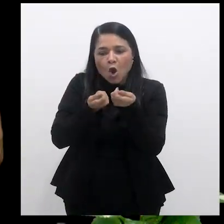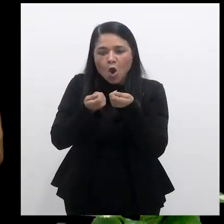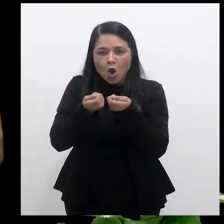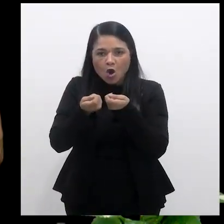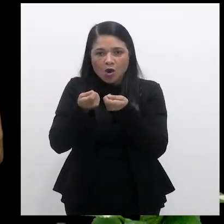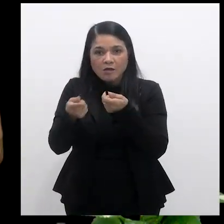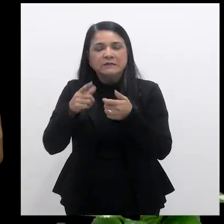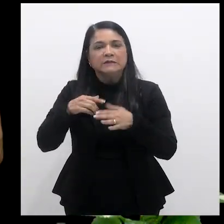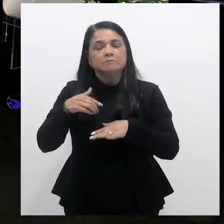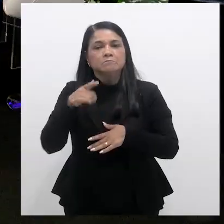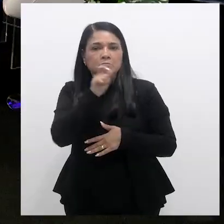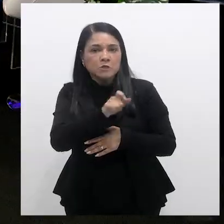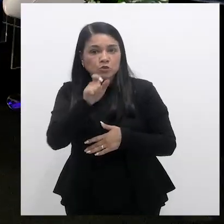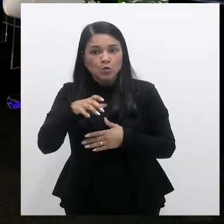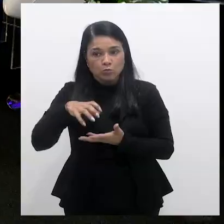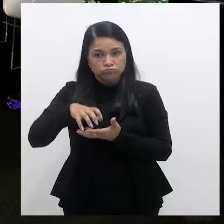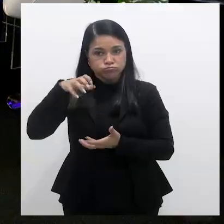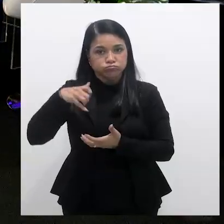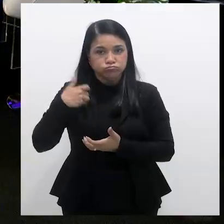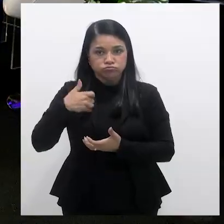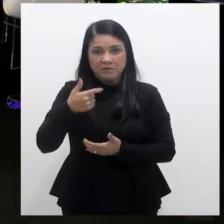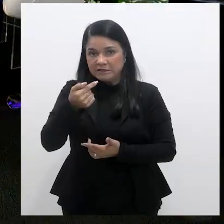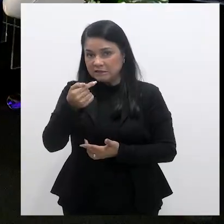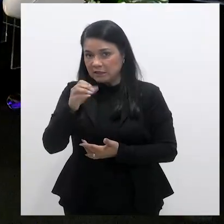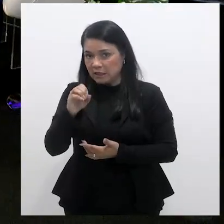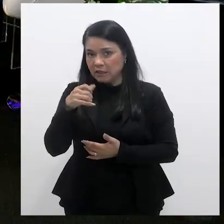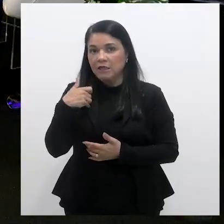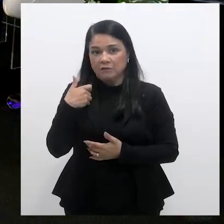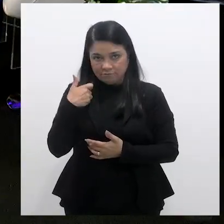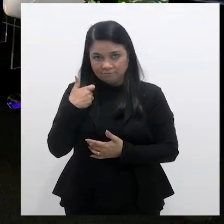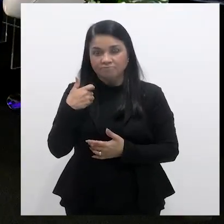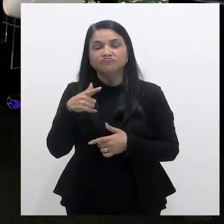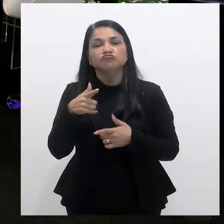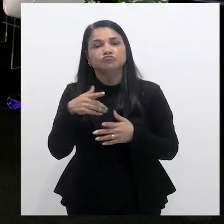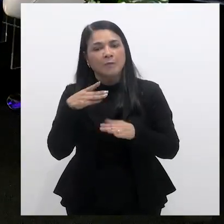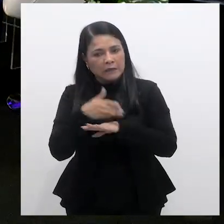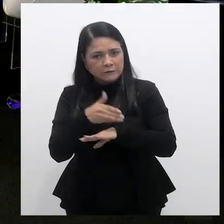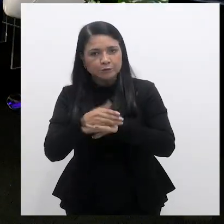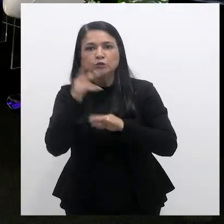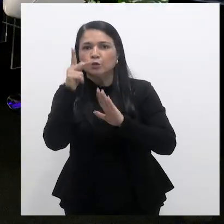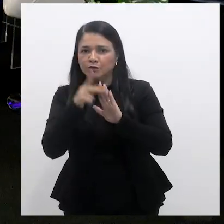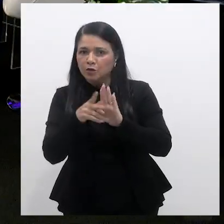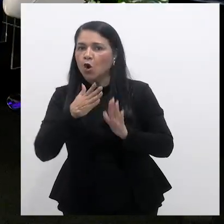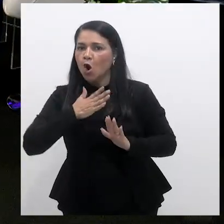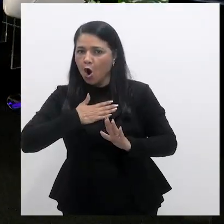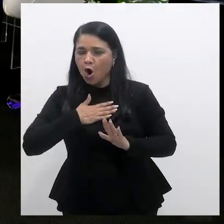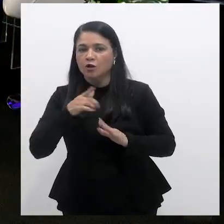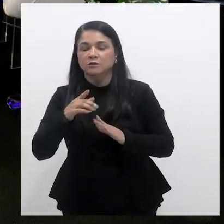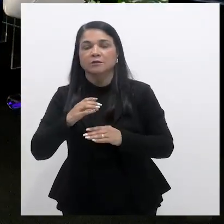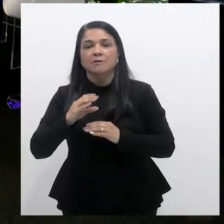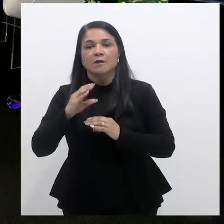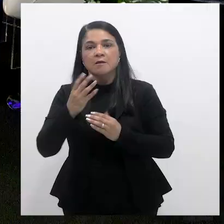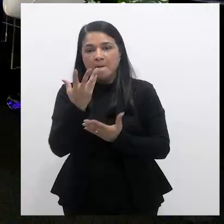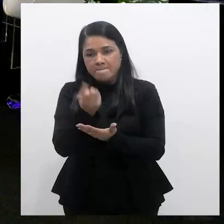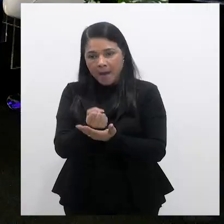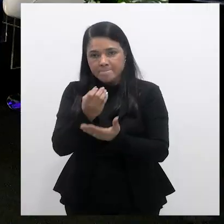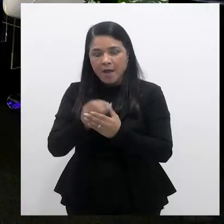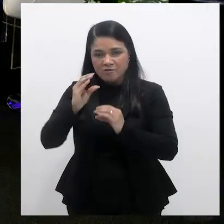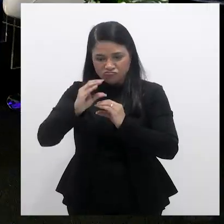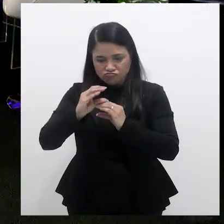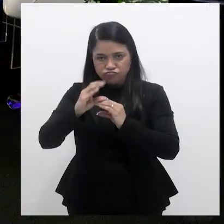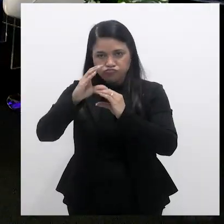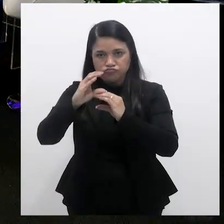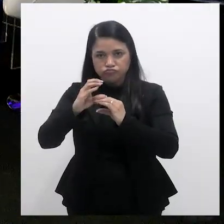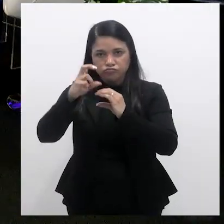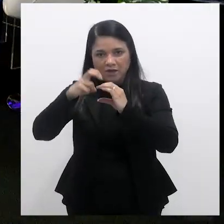dinheiro. Nós temos pessoas de mais de 70 anos participando do projeto, gostando muito, baixaram o